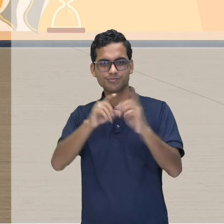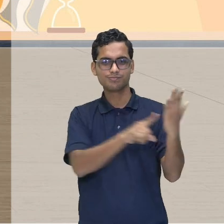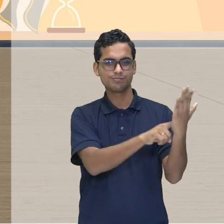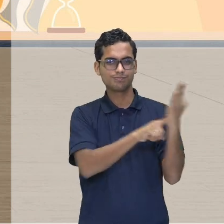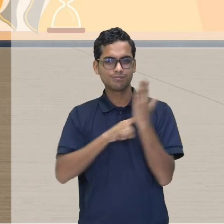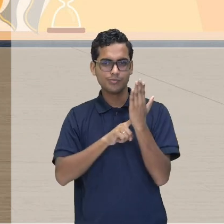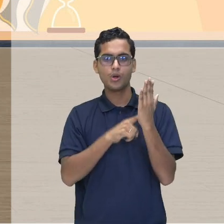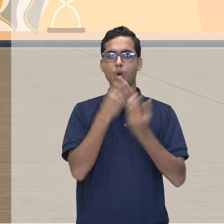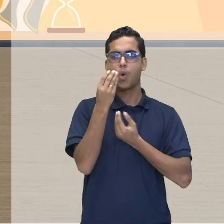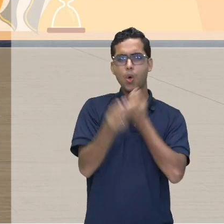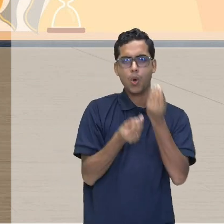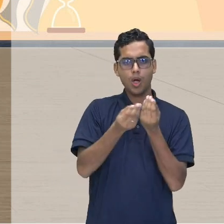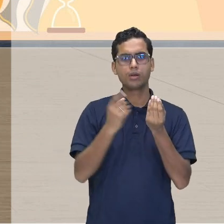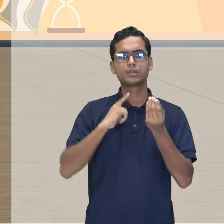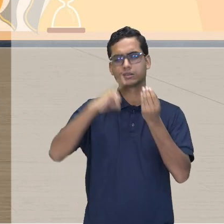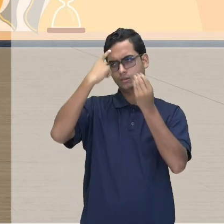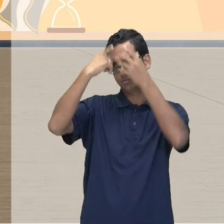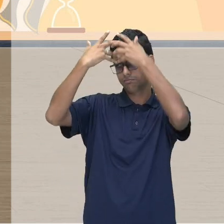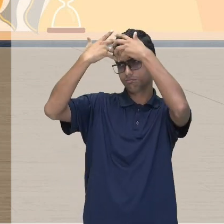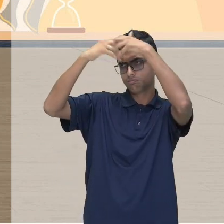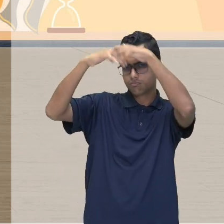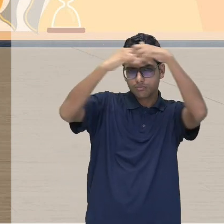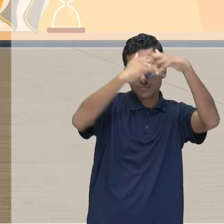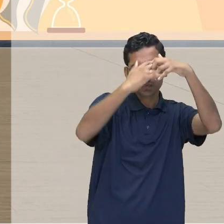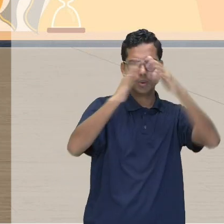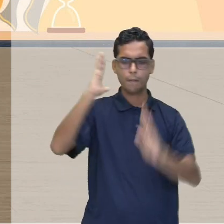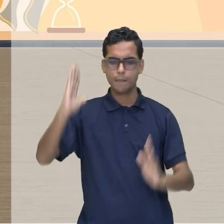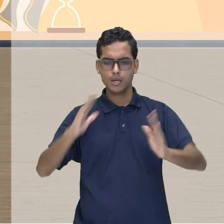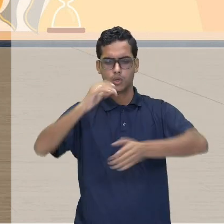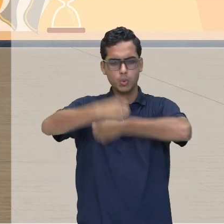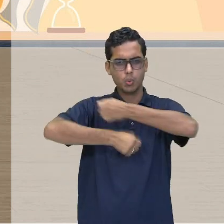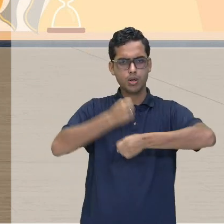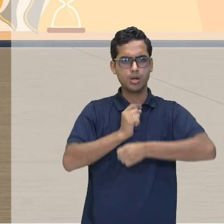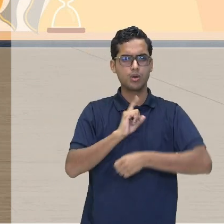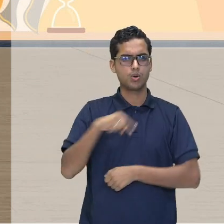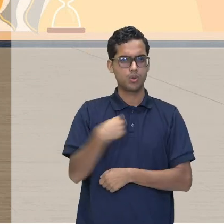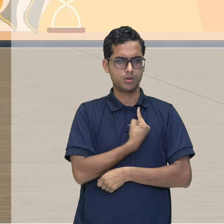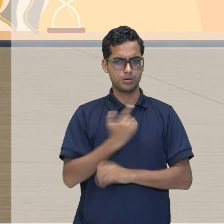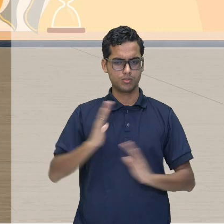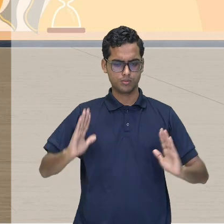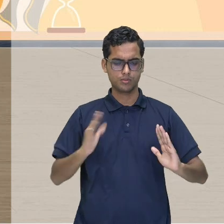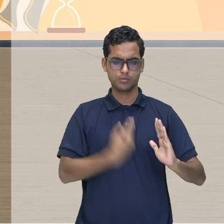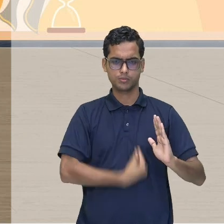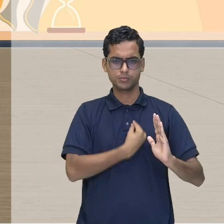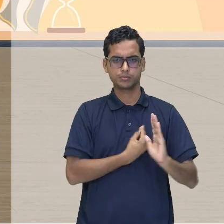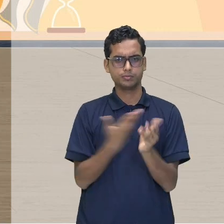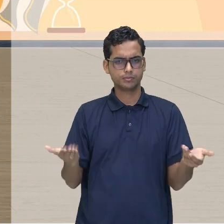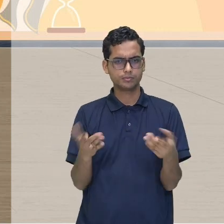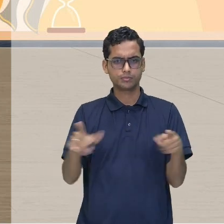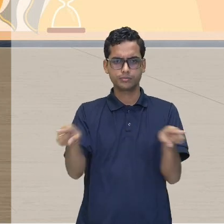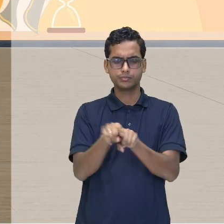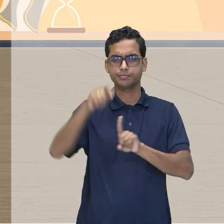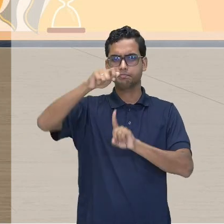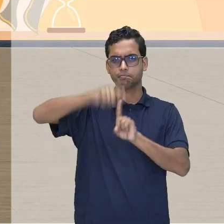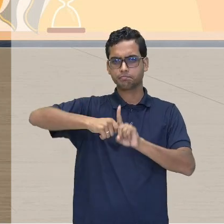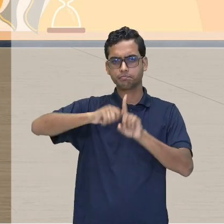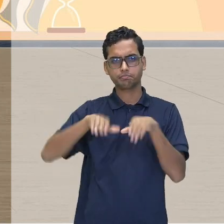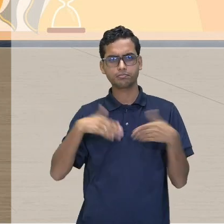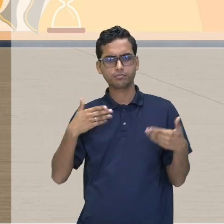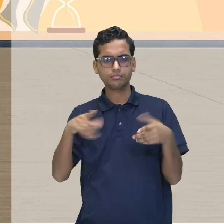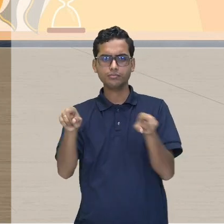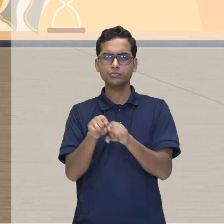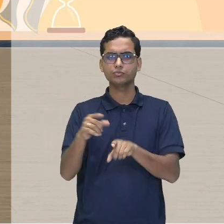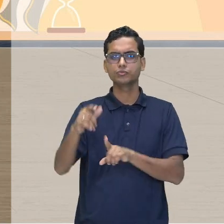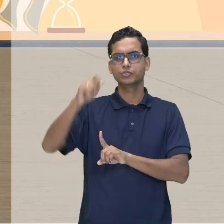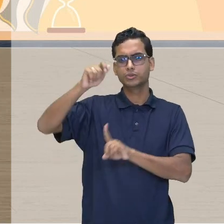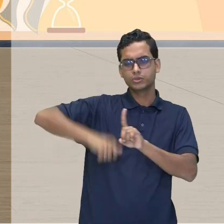a ter essa noção de que época do ano nós estamos, né? O período de qual mês é, se é o mês de festa junina,